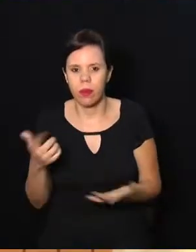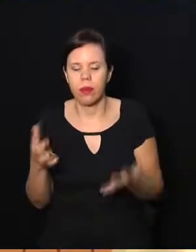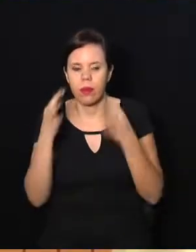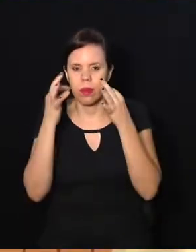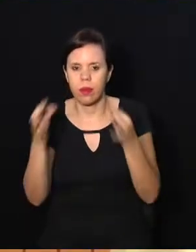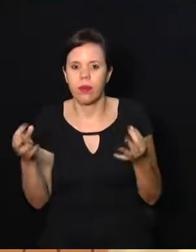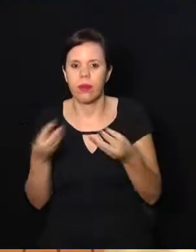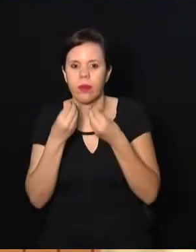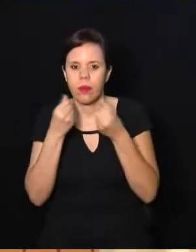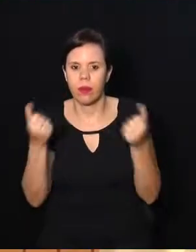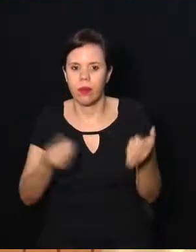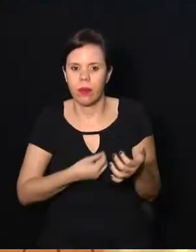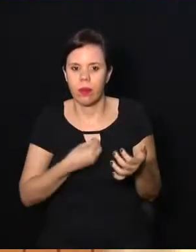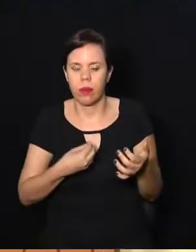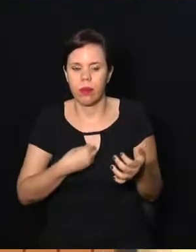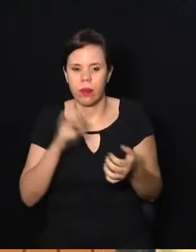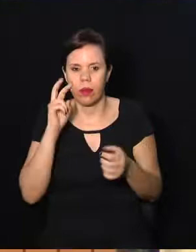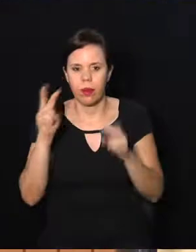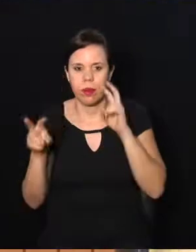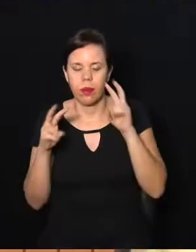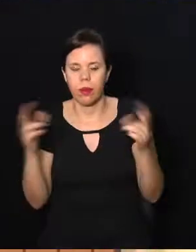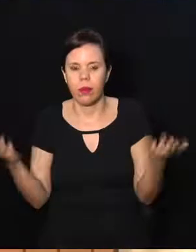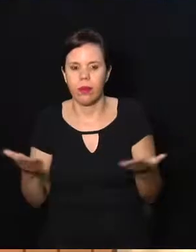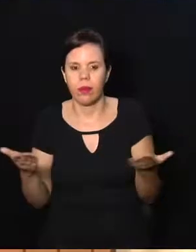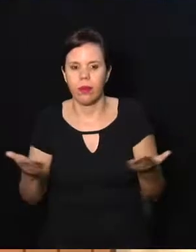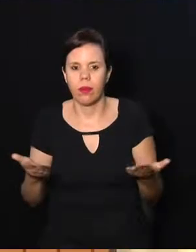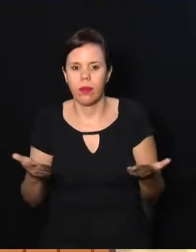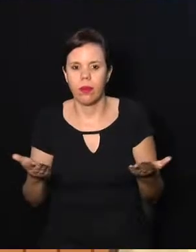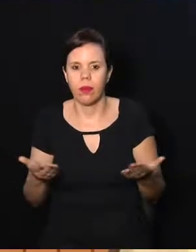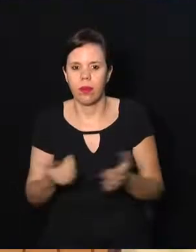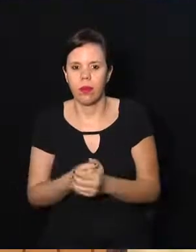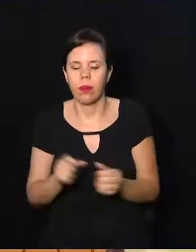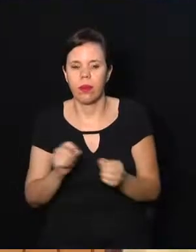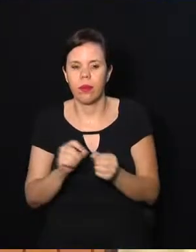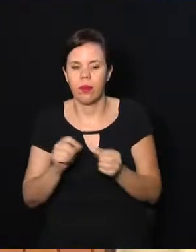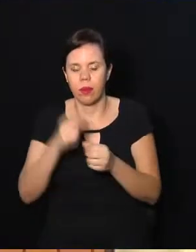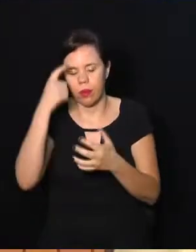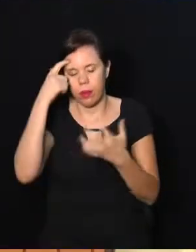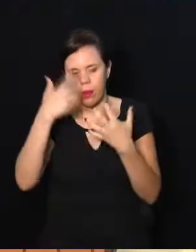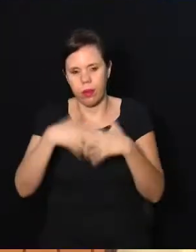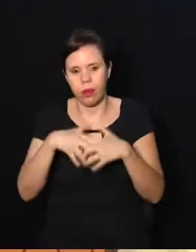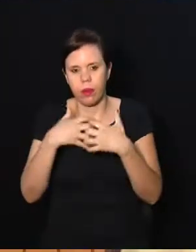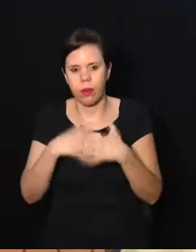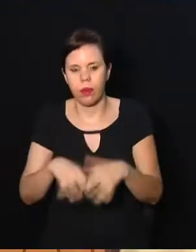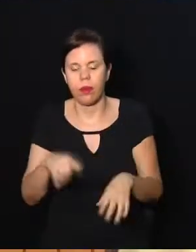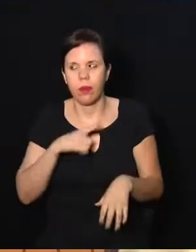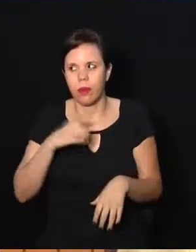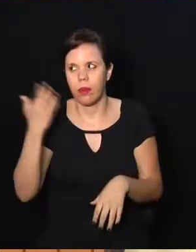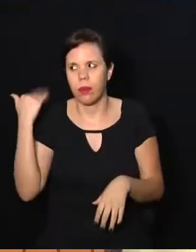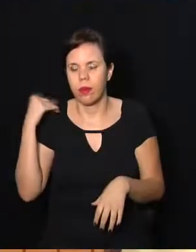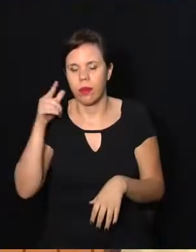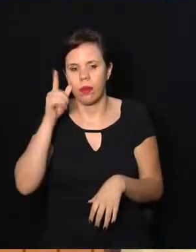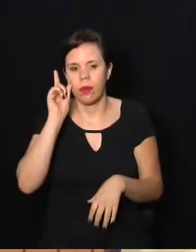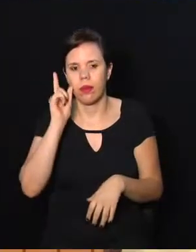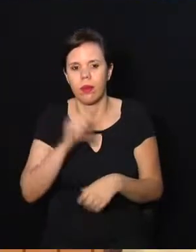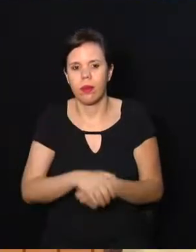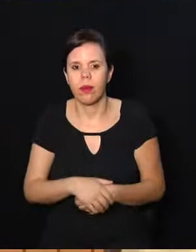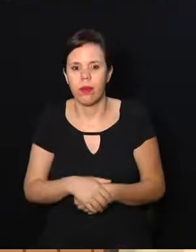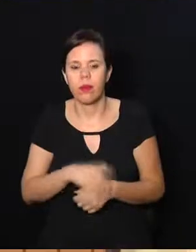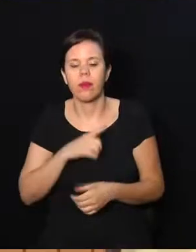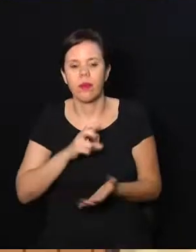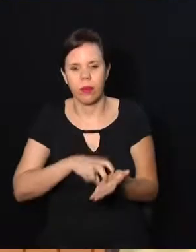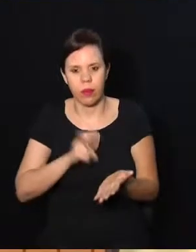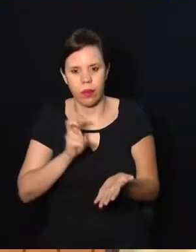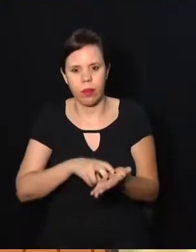vida. Então, nós vamos ouvir aqui um pouco hoje, para que nós possamos fazer uma reflexão. Nós tivemos ontem um café da